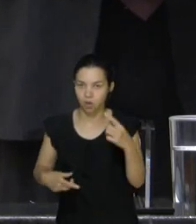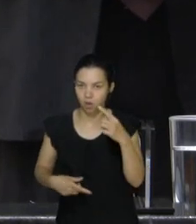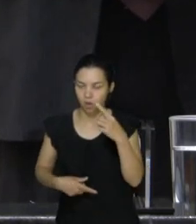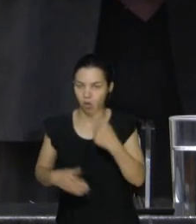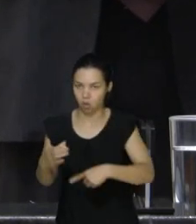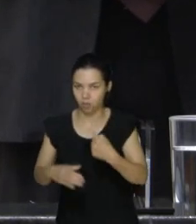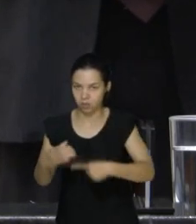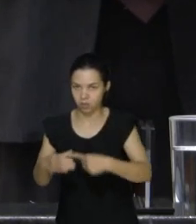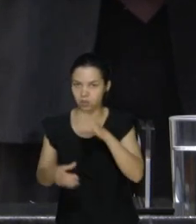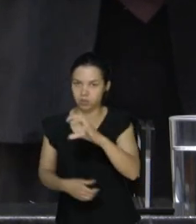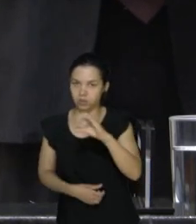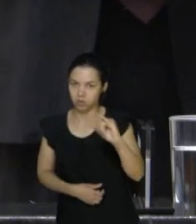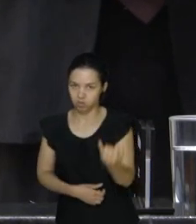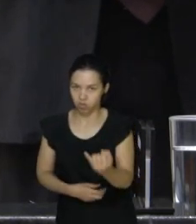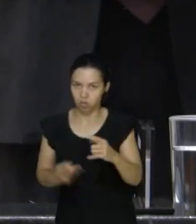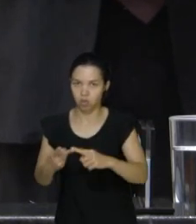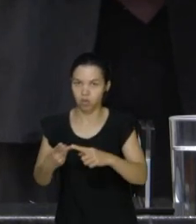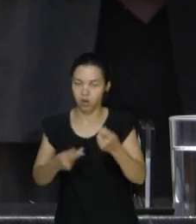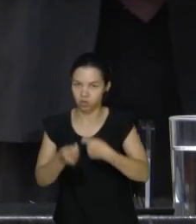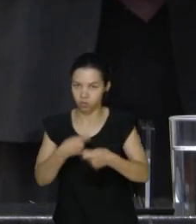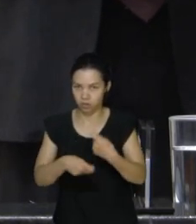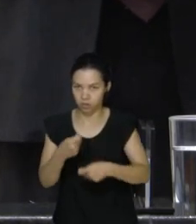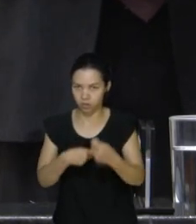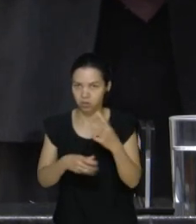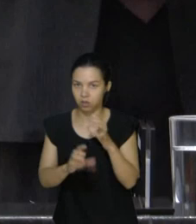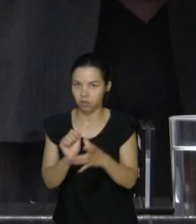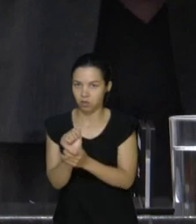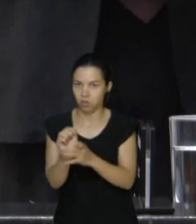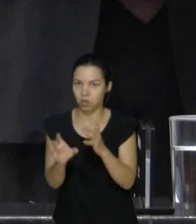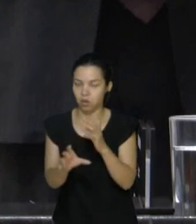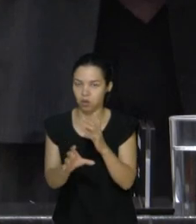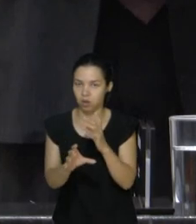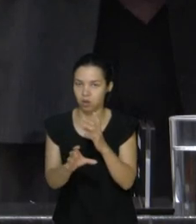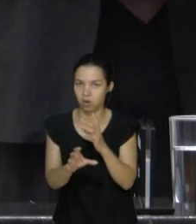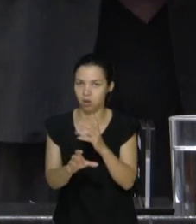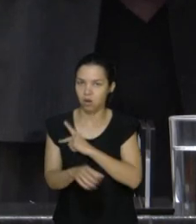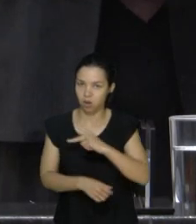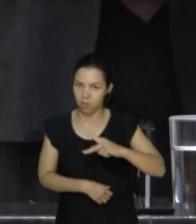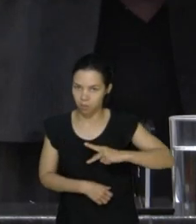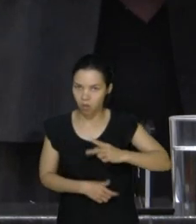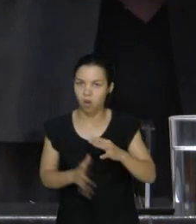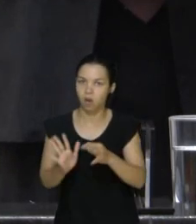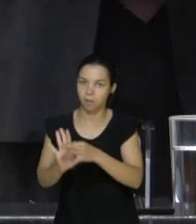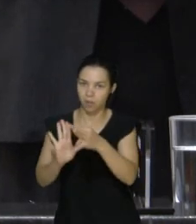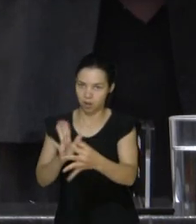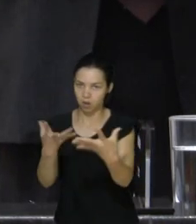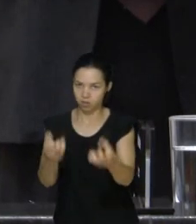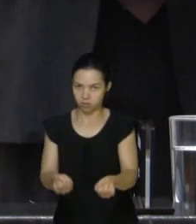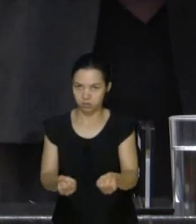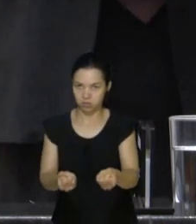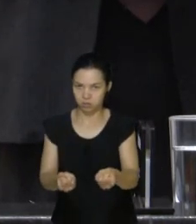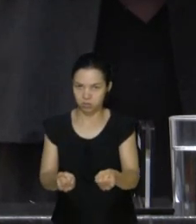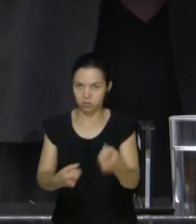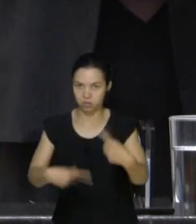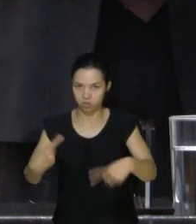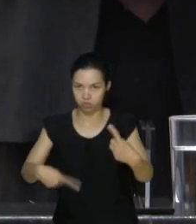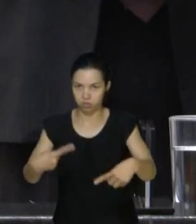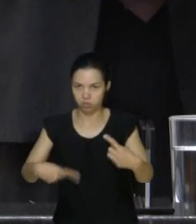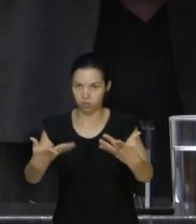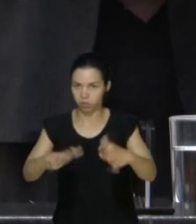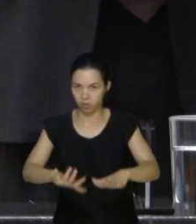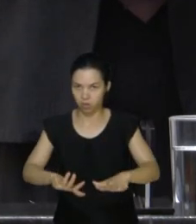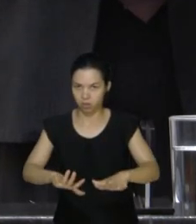CCJ, Administração e Segurança Pública foram favoráveis. Em discussão? Não havendo, em